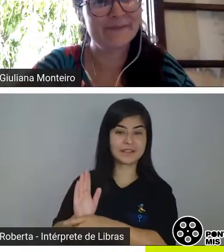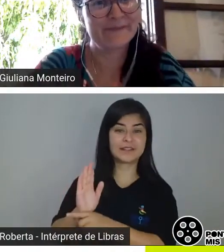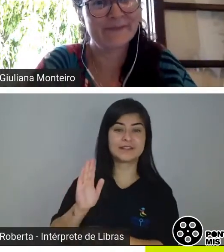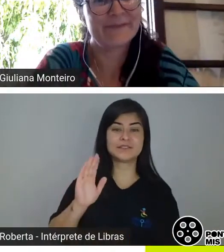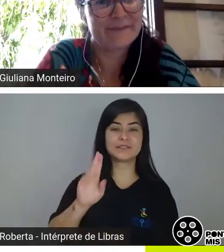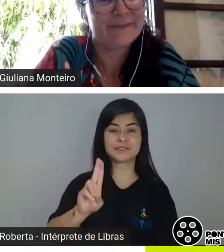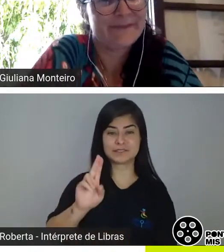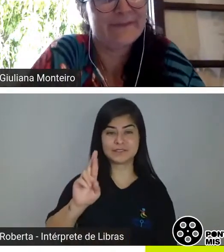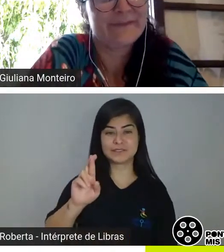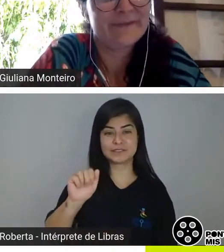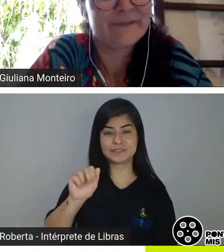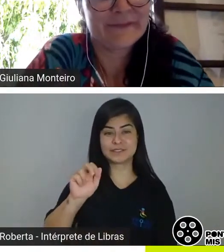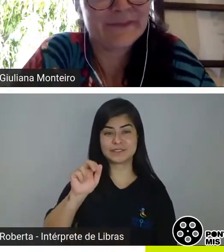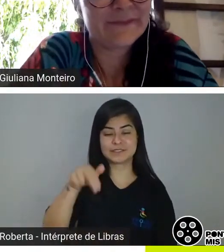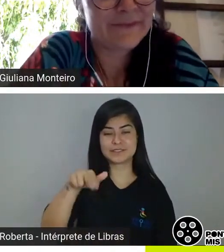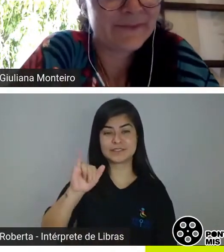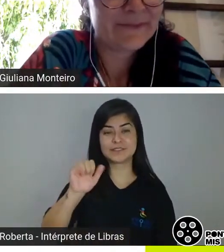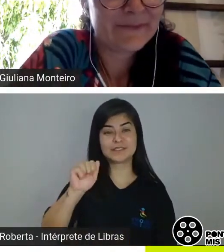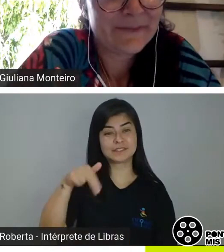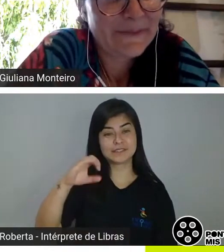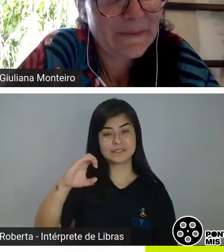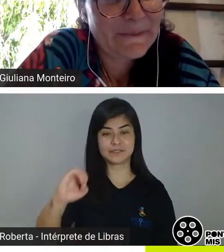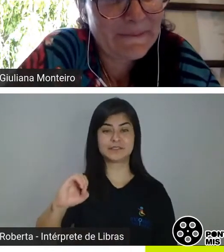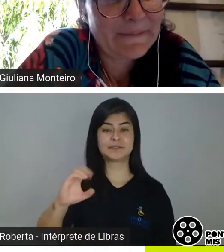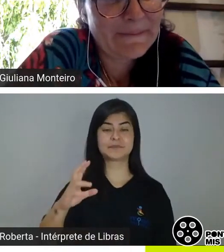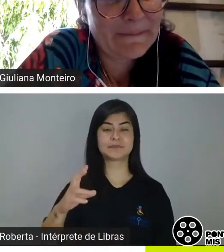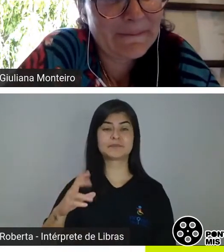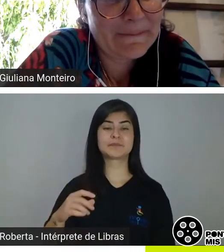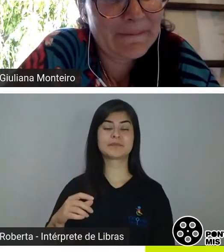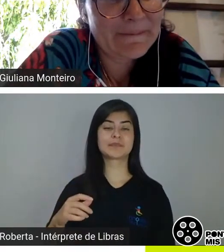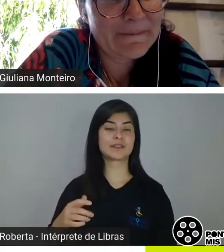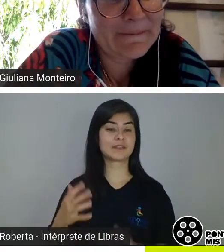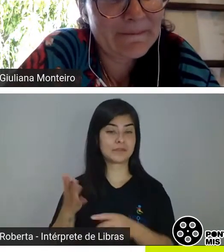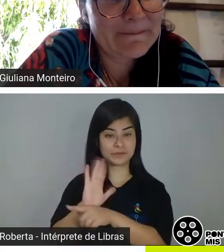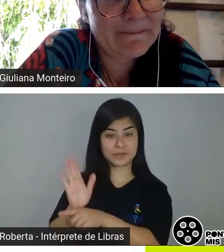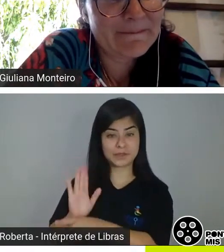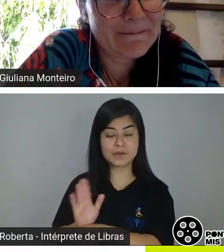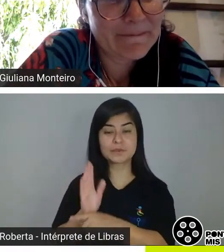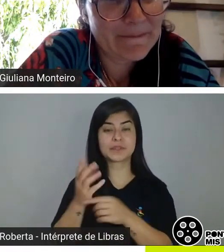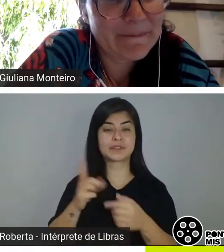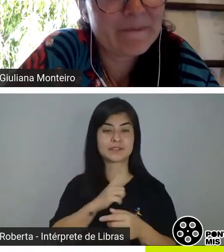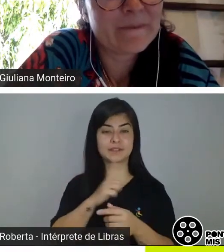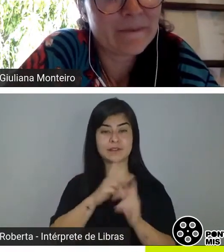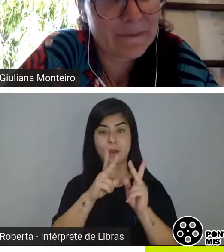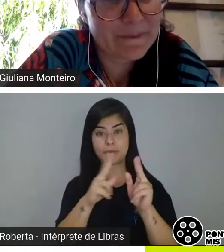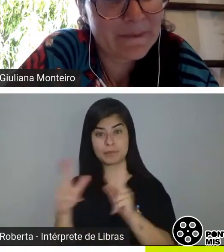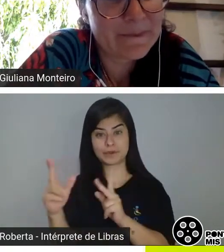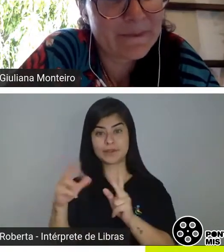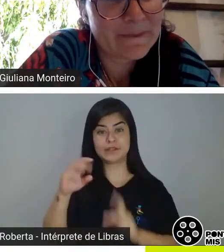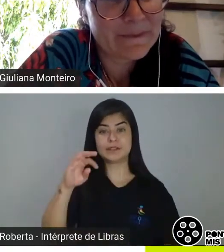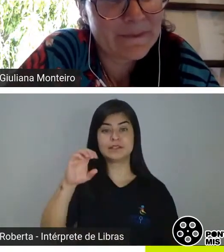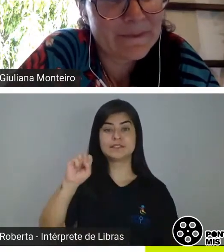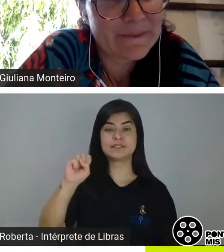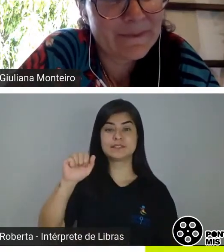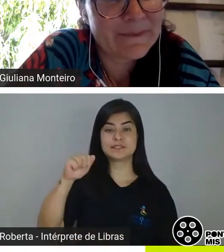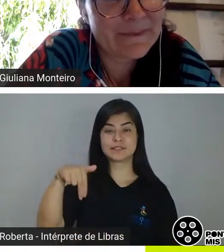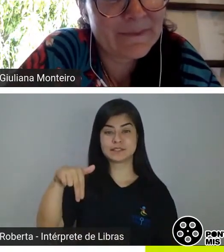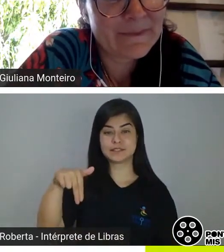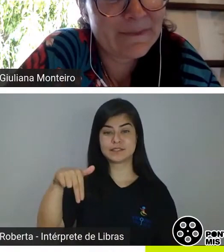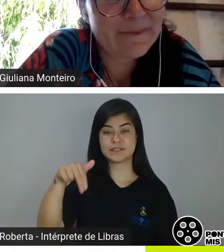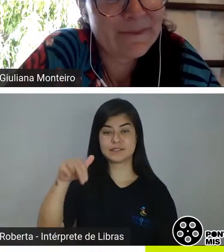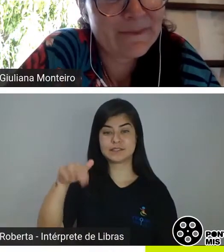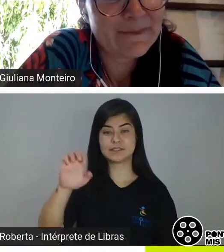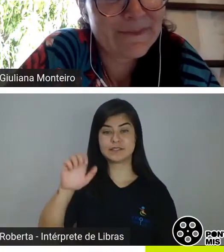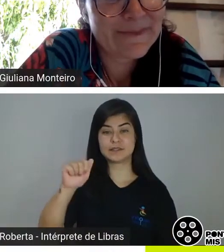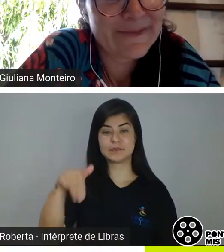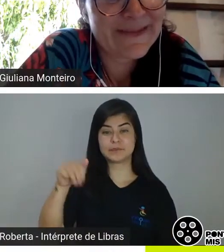Então, fazer um bom filme, fazer... Tem a tagline do saneamento básico, que está no cartaz, né? Se é